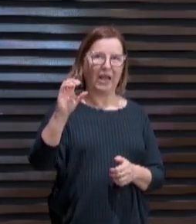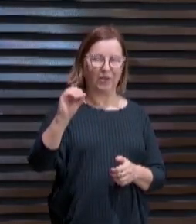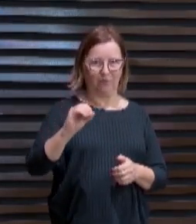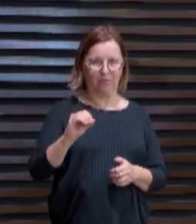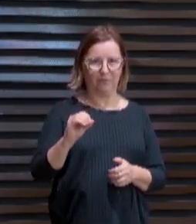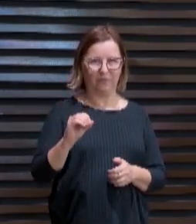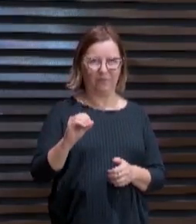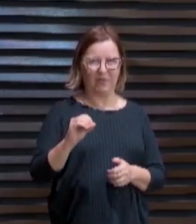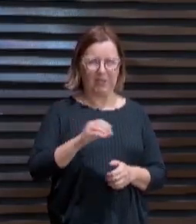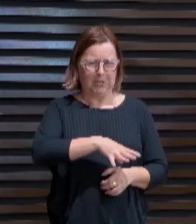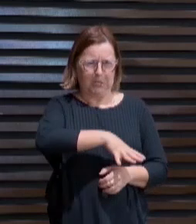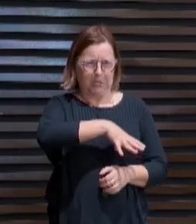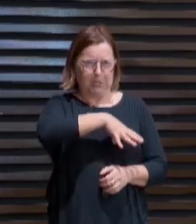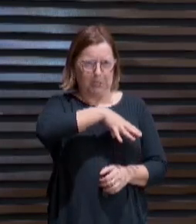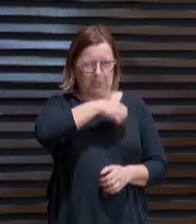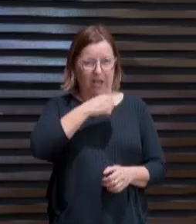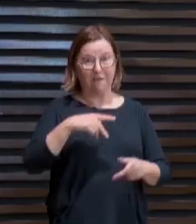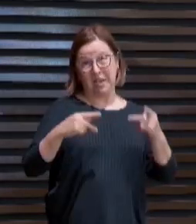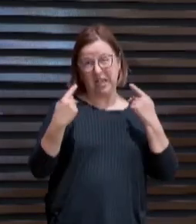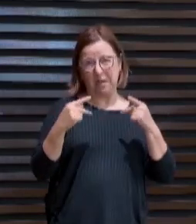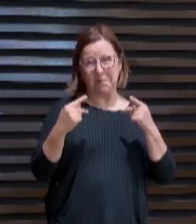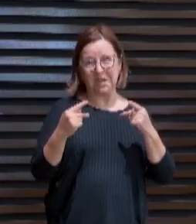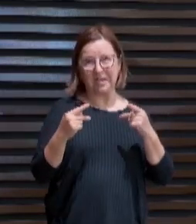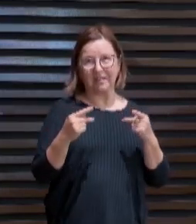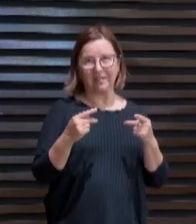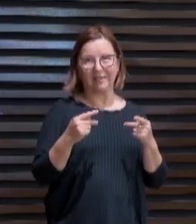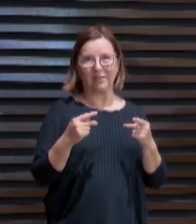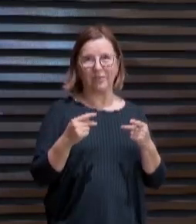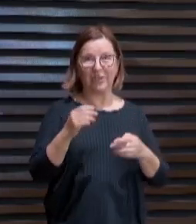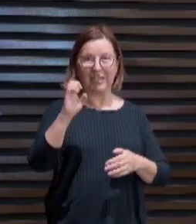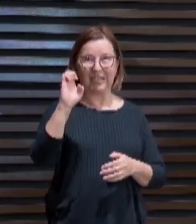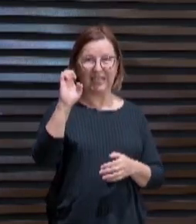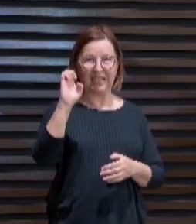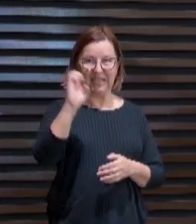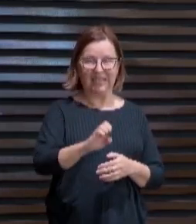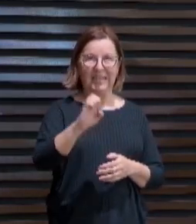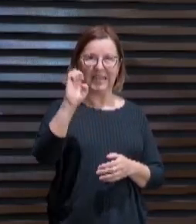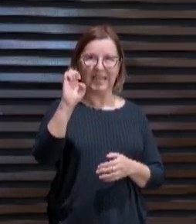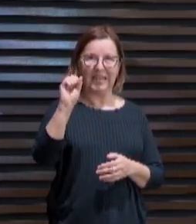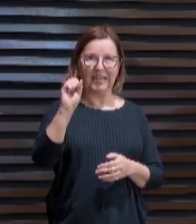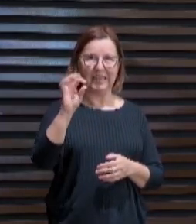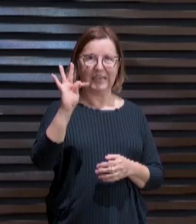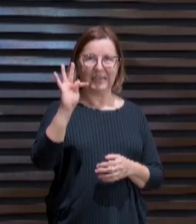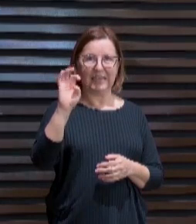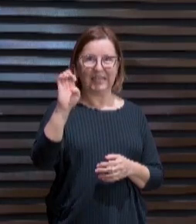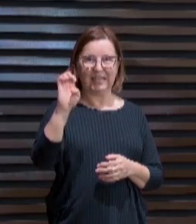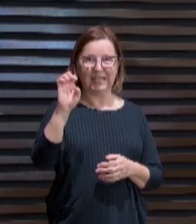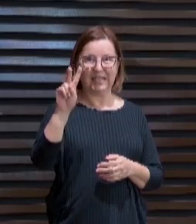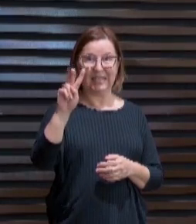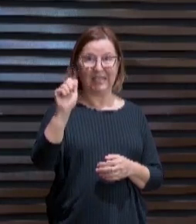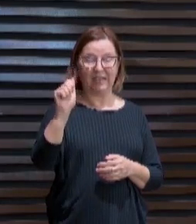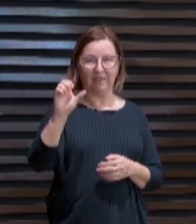morte, com raiva daquela pregação que ele havia ouvido de Estevão, antes de Estevão ser apedrejado, seu coração, ele já havia